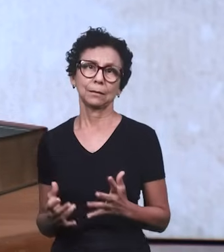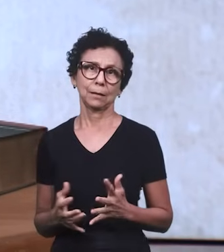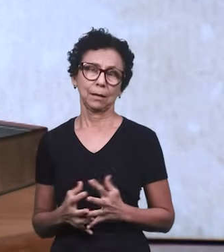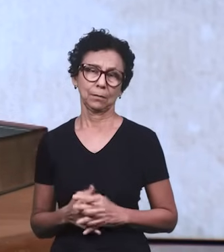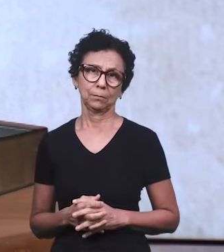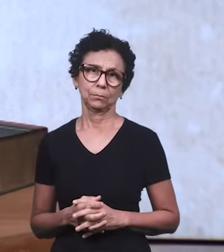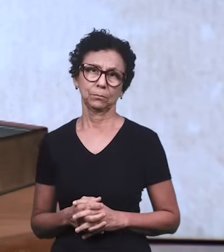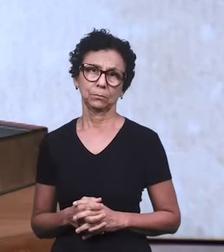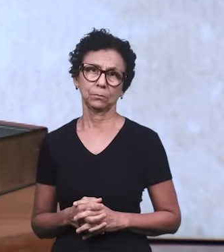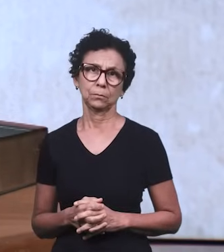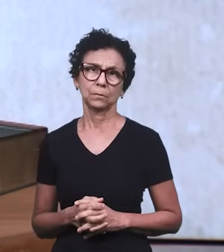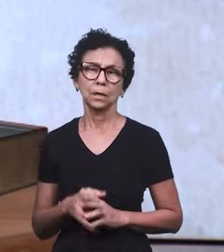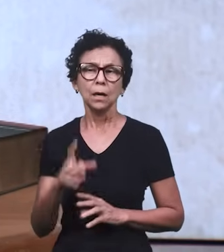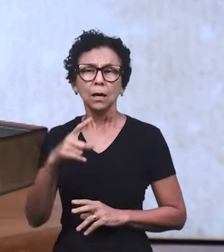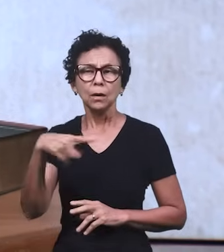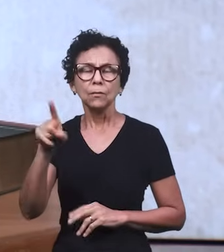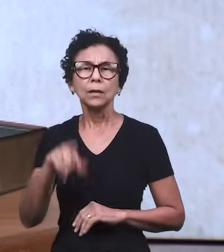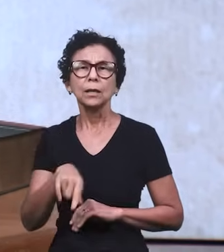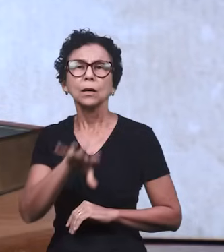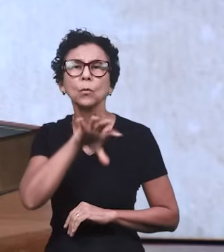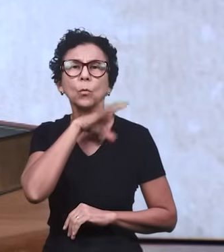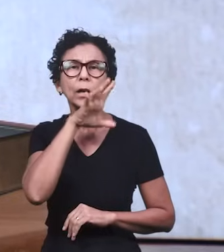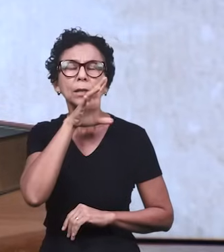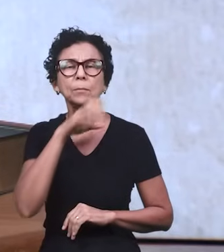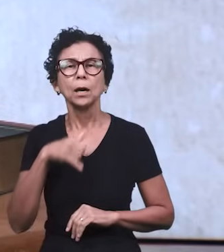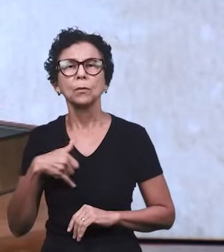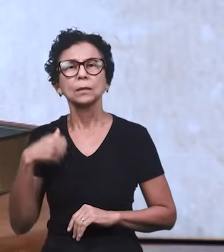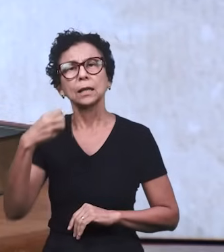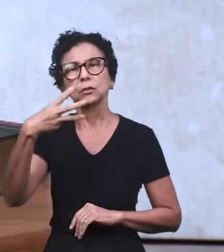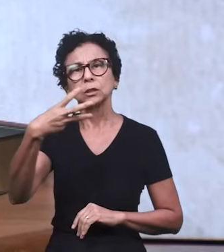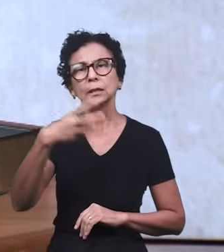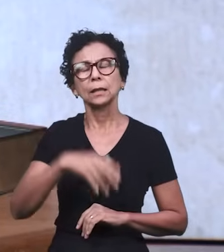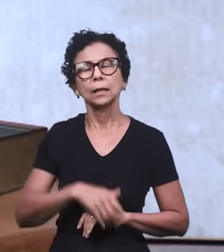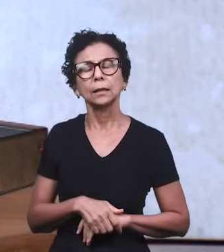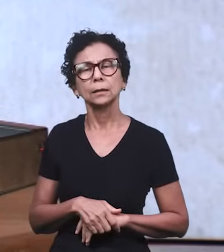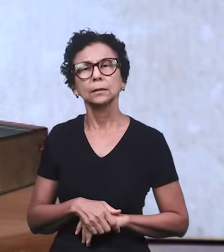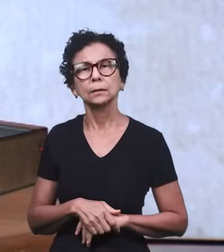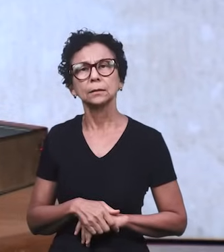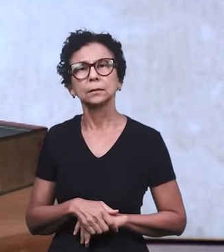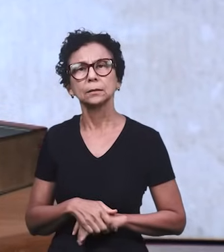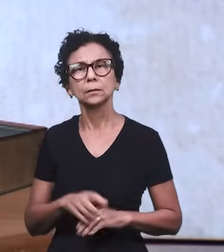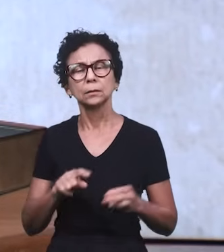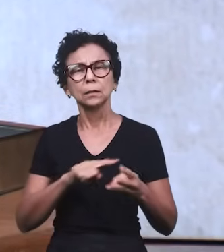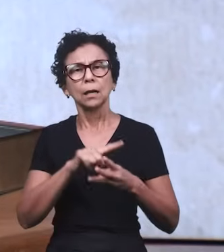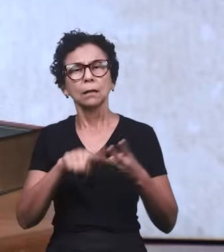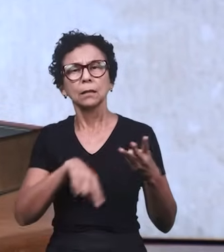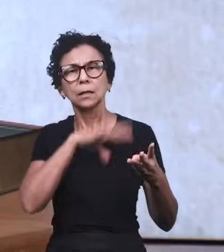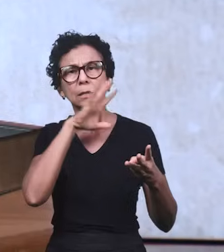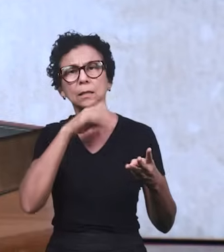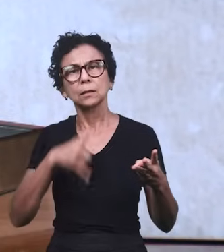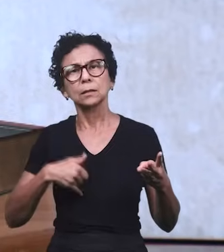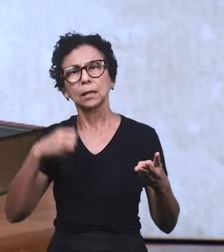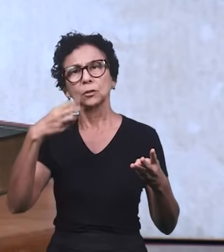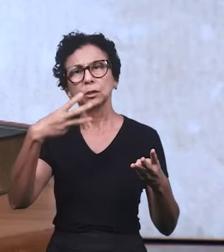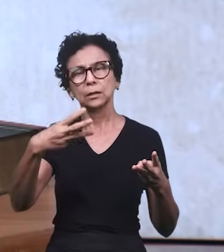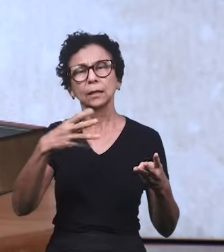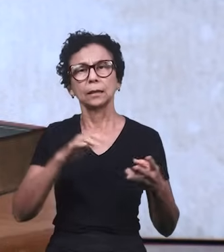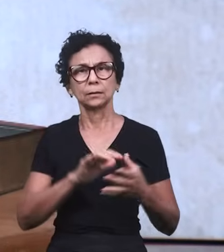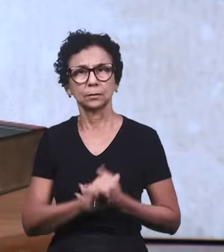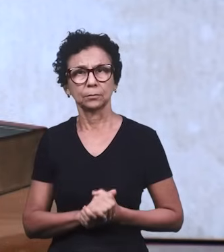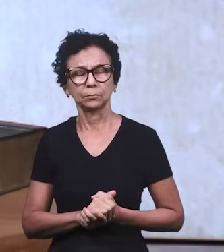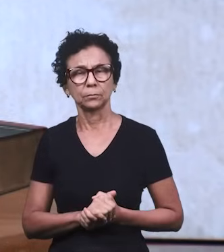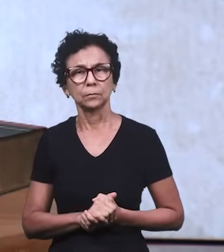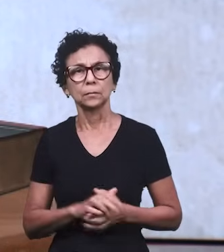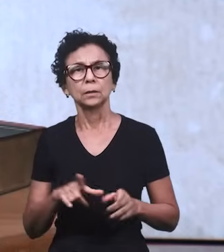toma-me uma Bezerra de 3 anos e uma cabra de 3 anos e um carneiro de 3 anos e uma rola e um